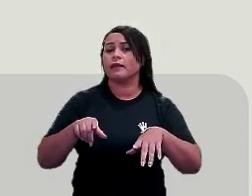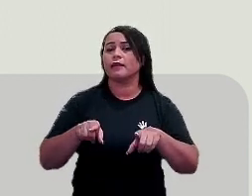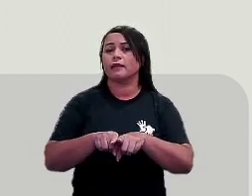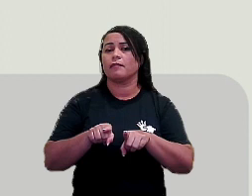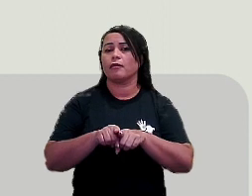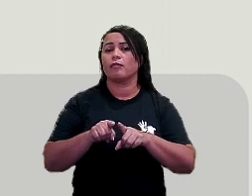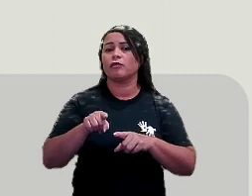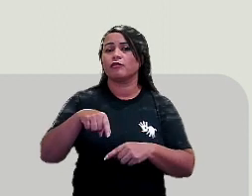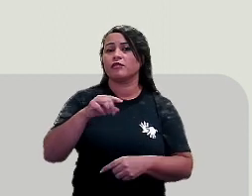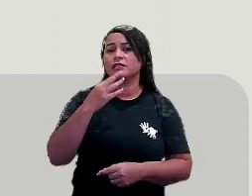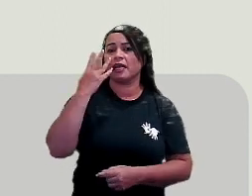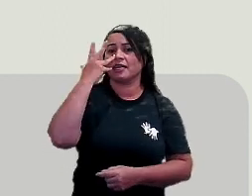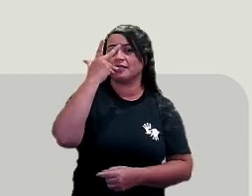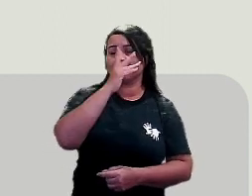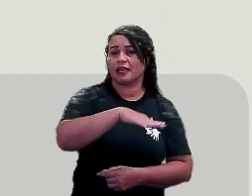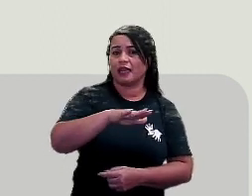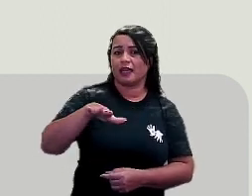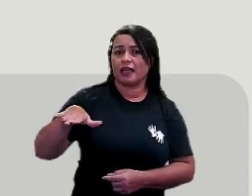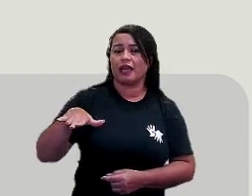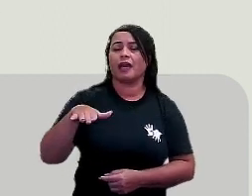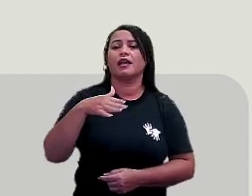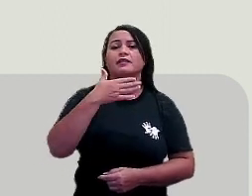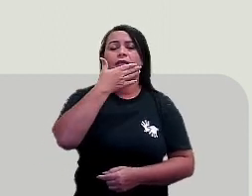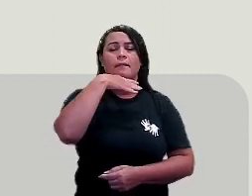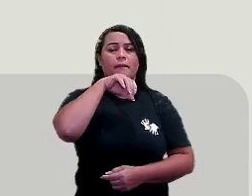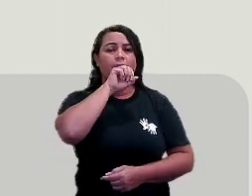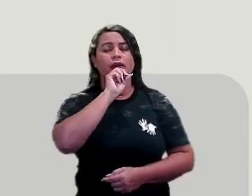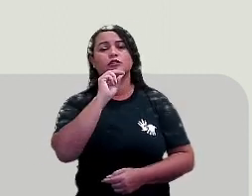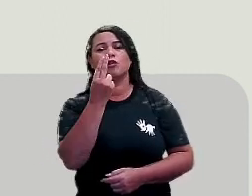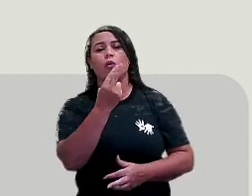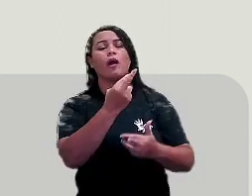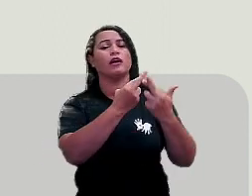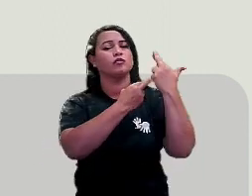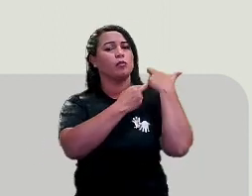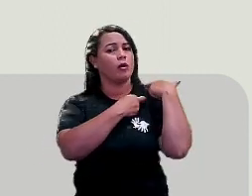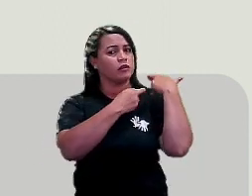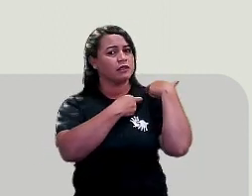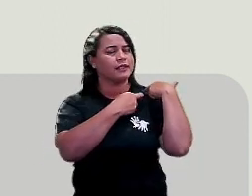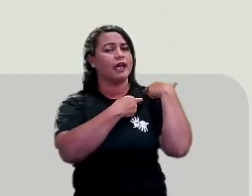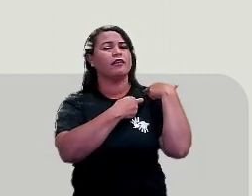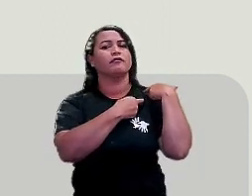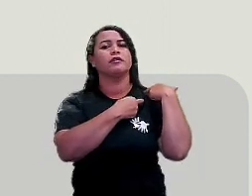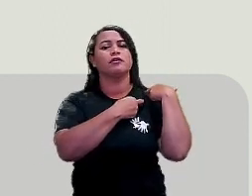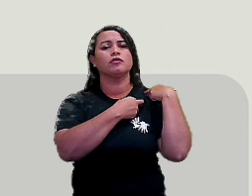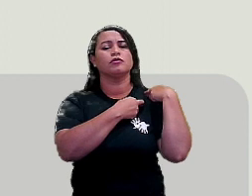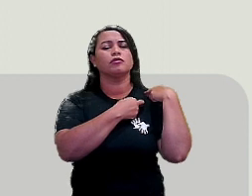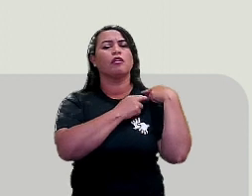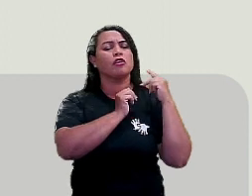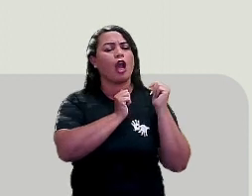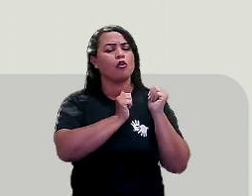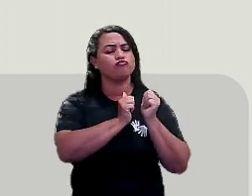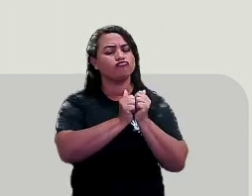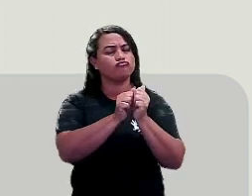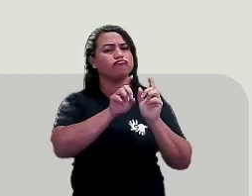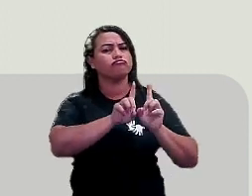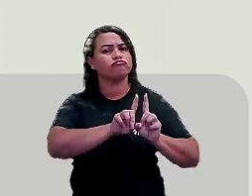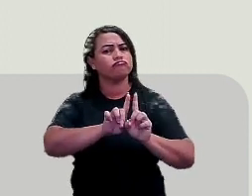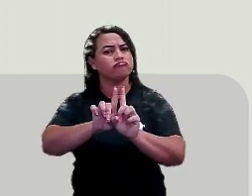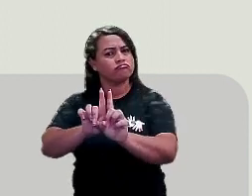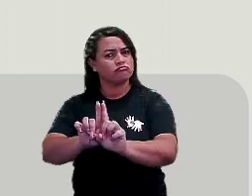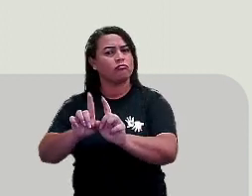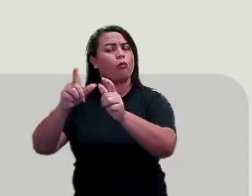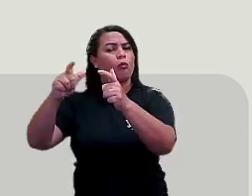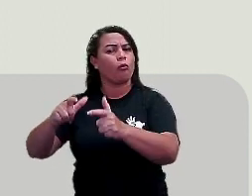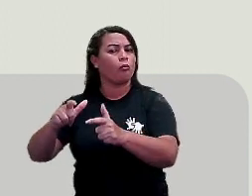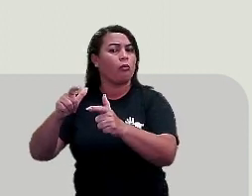vocês, crianças, seus pais pais ou responsáveis, né, levam vocês a frequentar tal lugar com tal